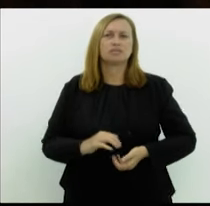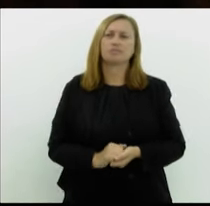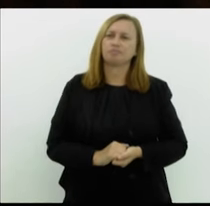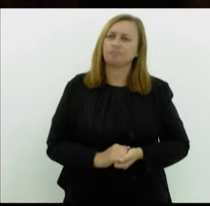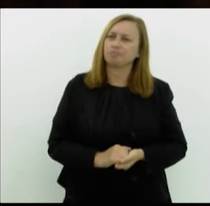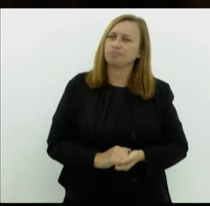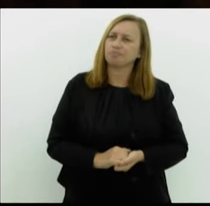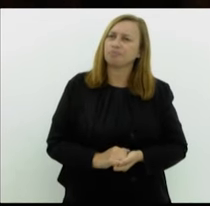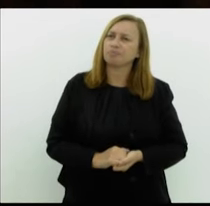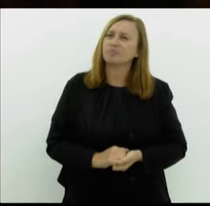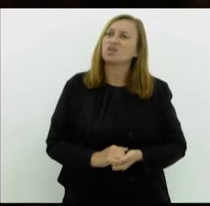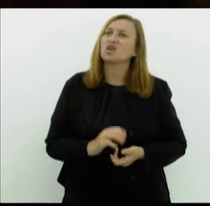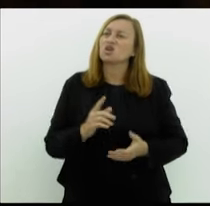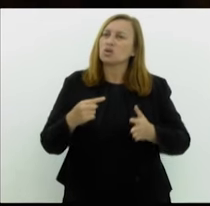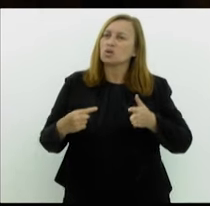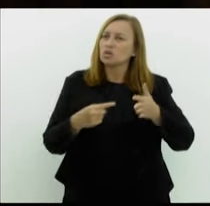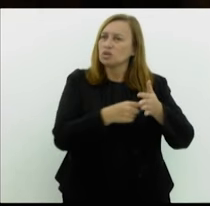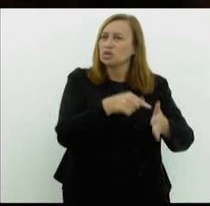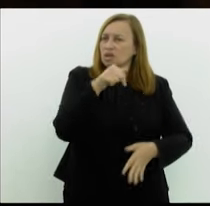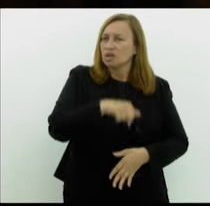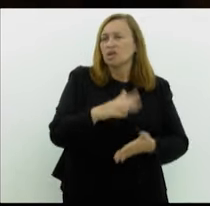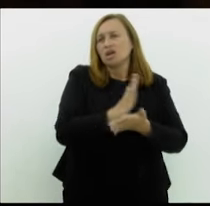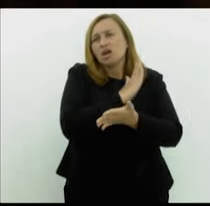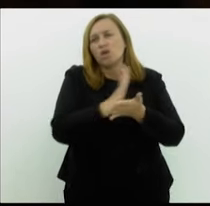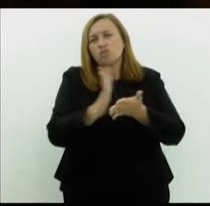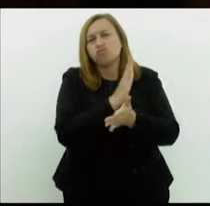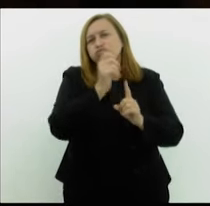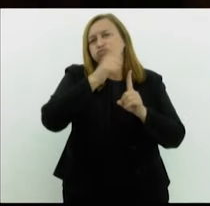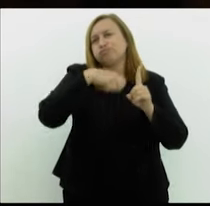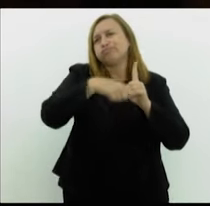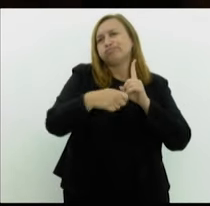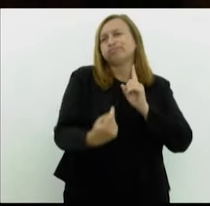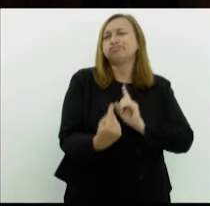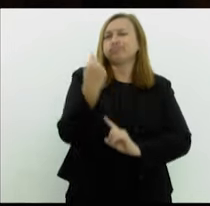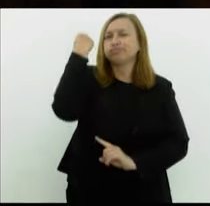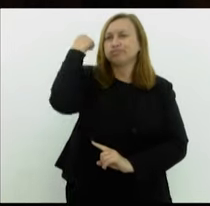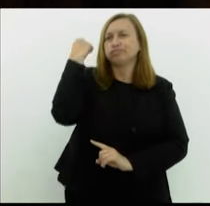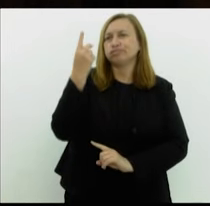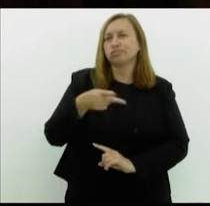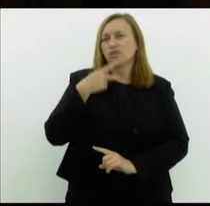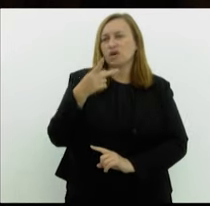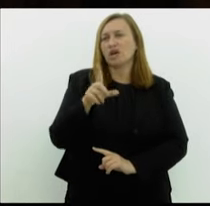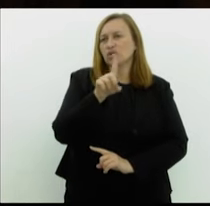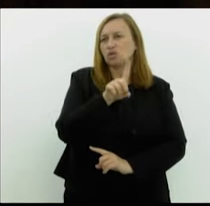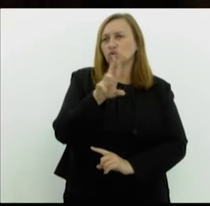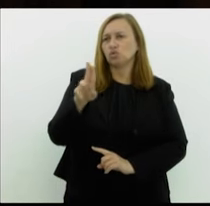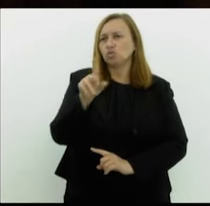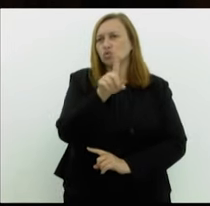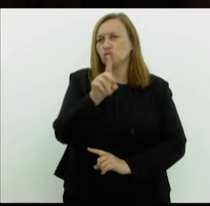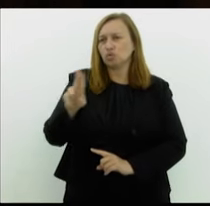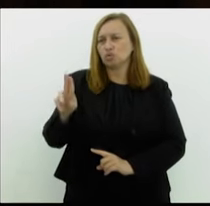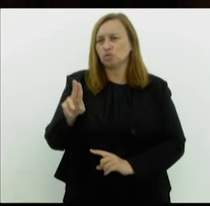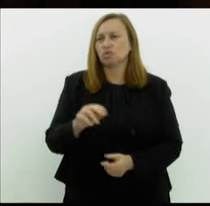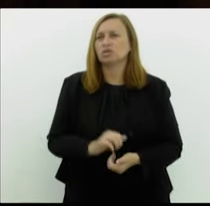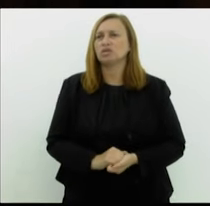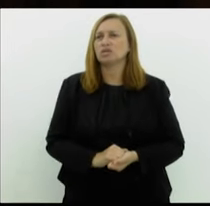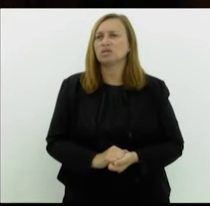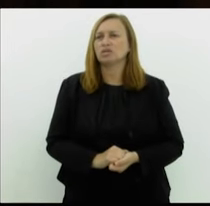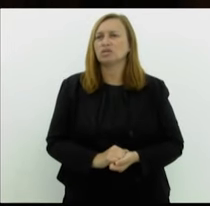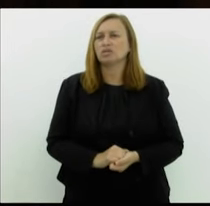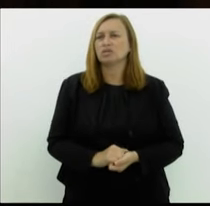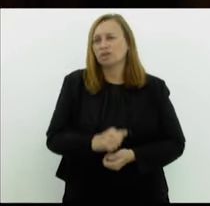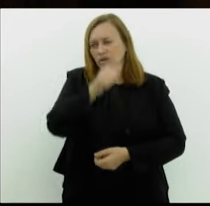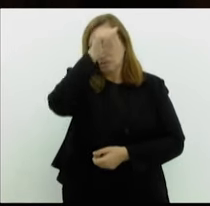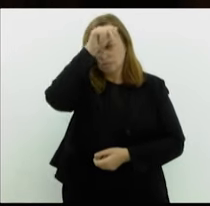eu já denunciei aqui alguns meses atrás o que eu chamo de Dudu Tour. Na verdade, o